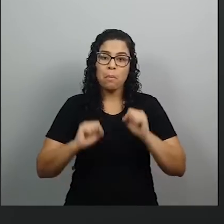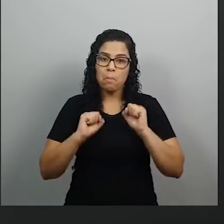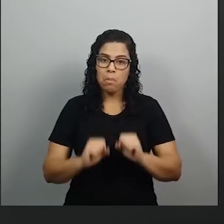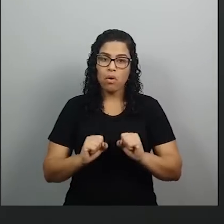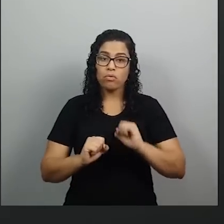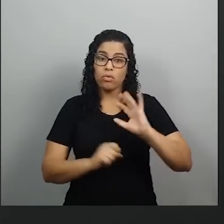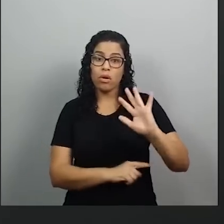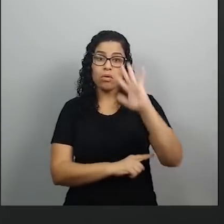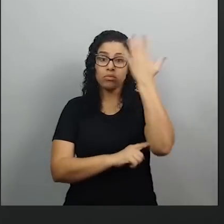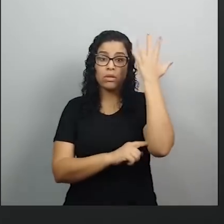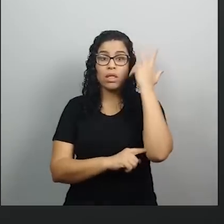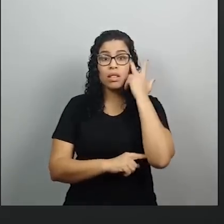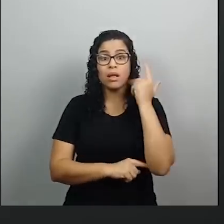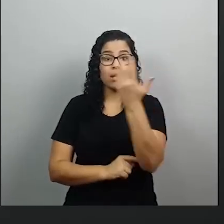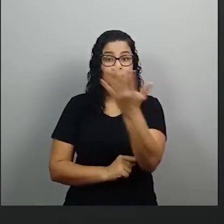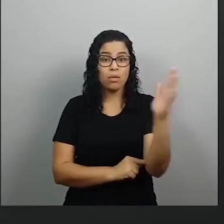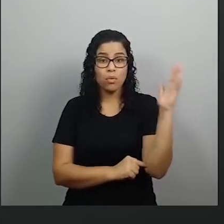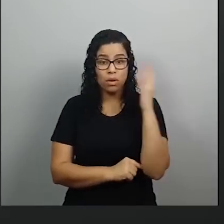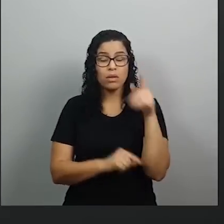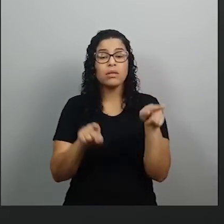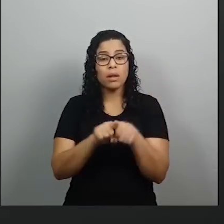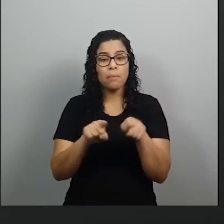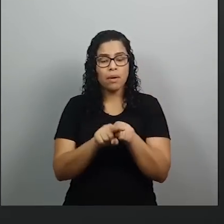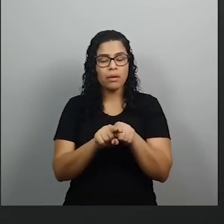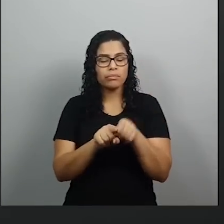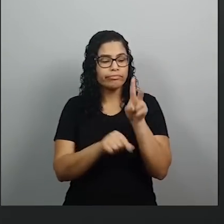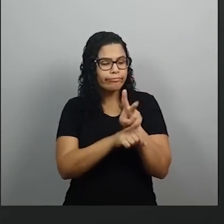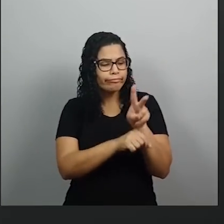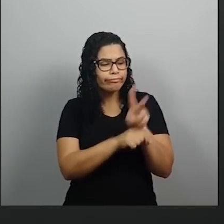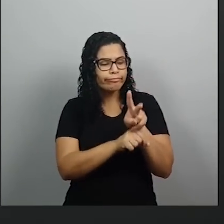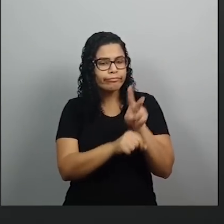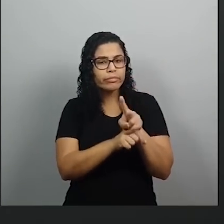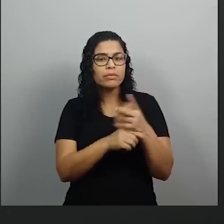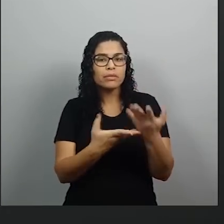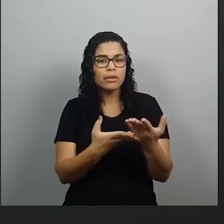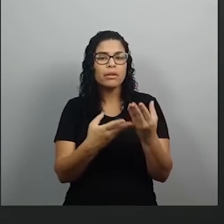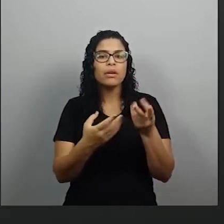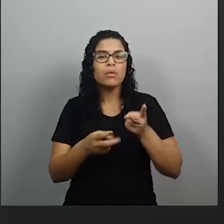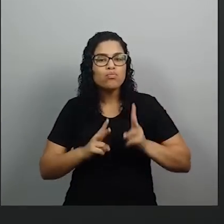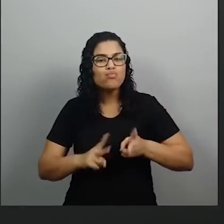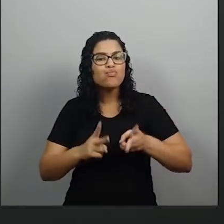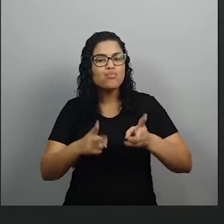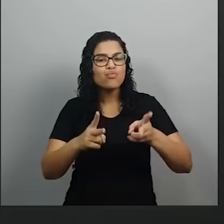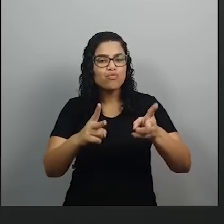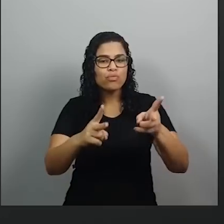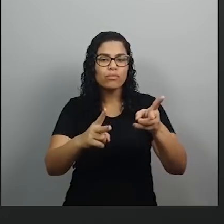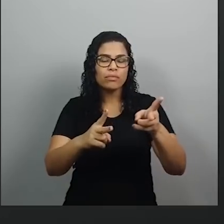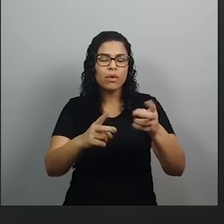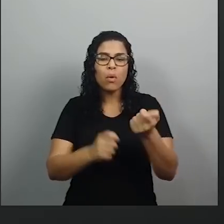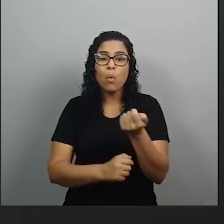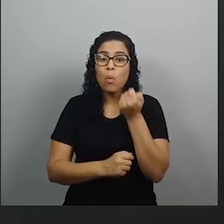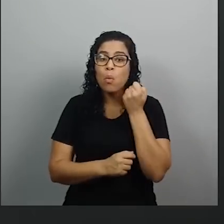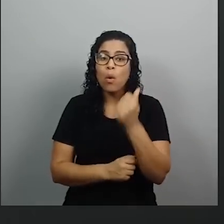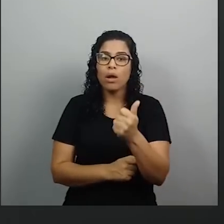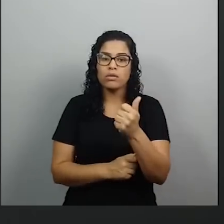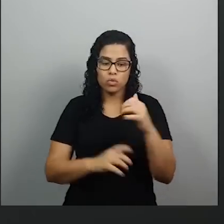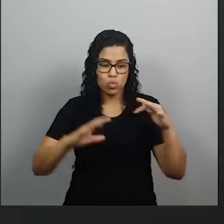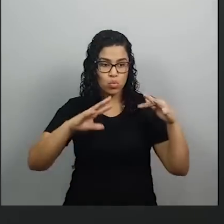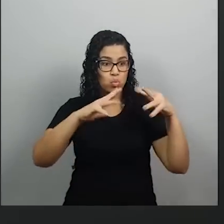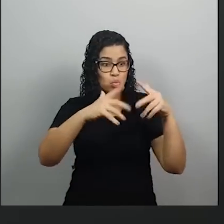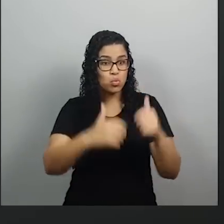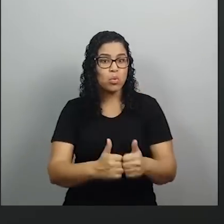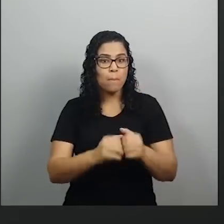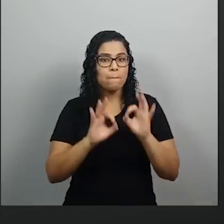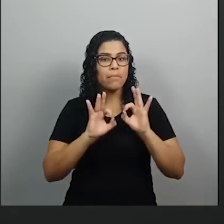na natureza. Imagina isso sendo preservado com o tempo. Então, aquela conservação, ela fica assim, aquele ser quase que inteiro.